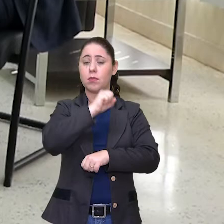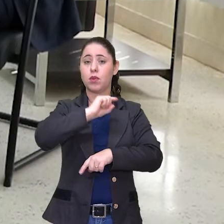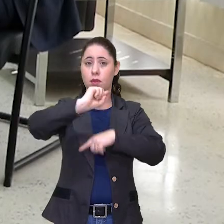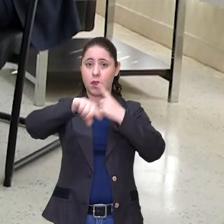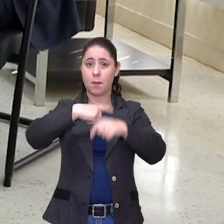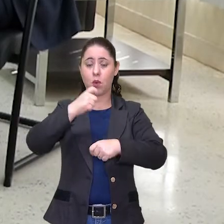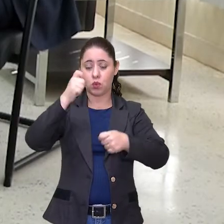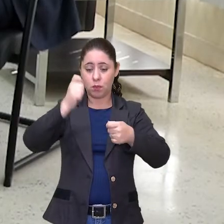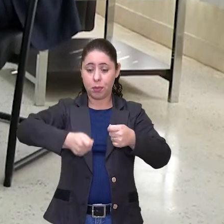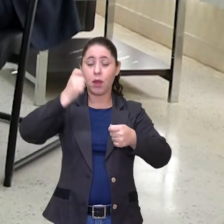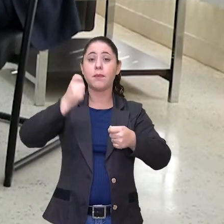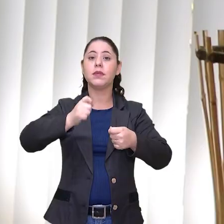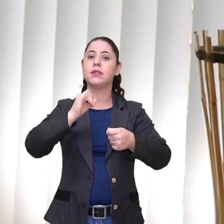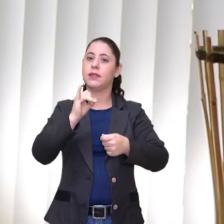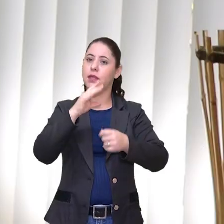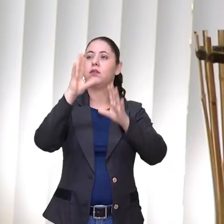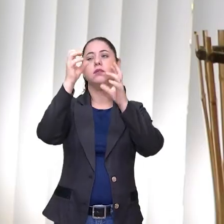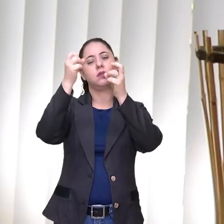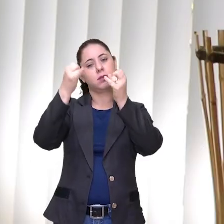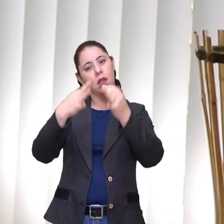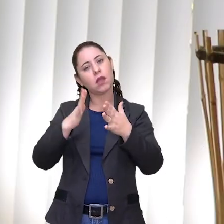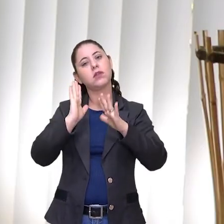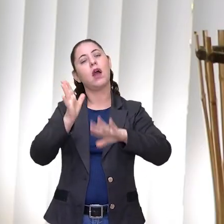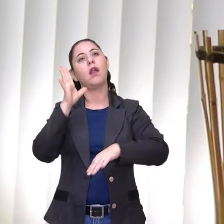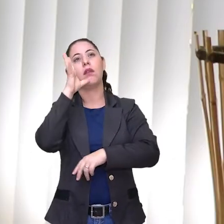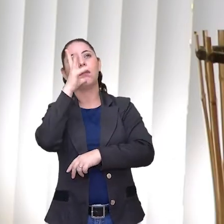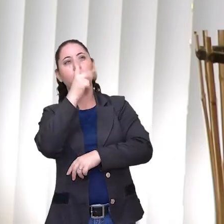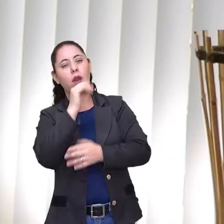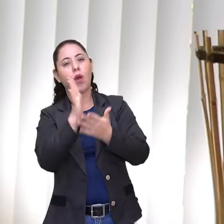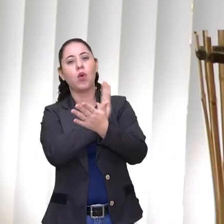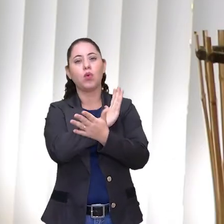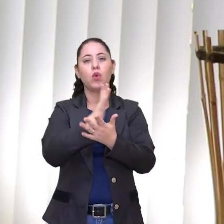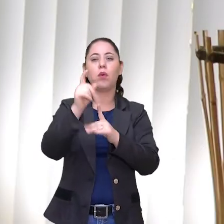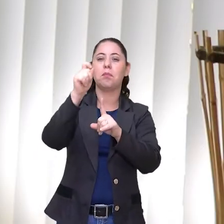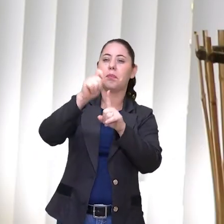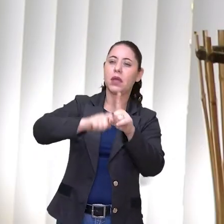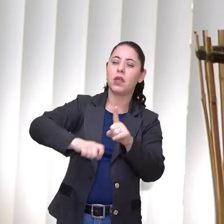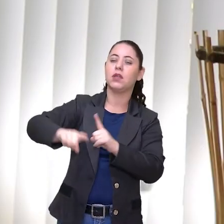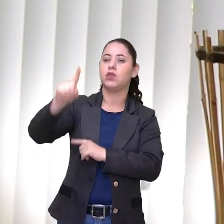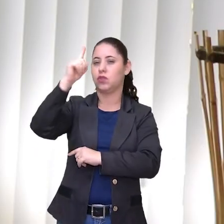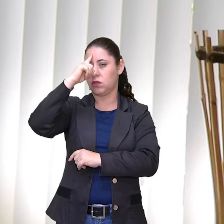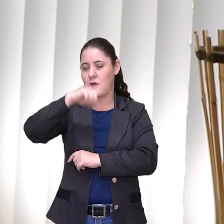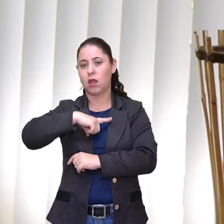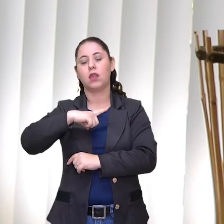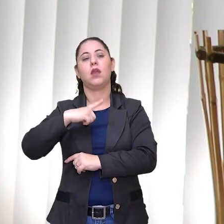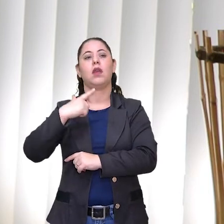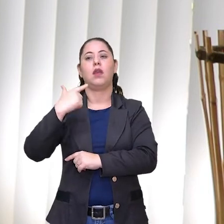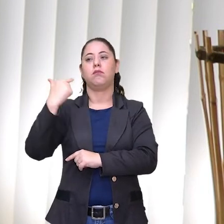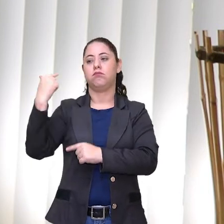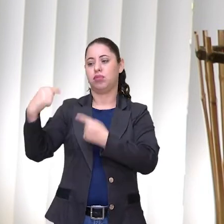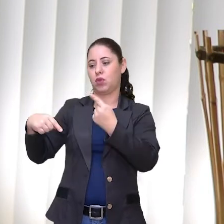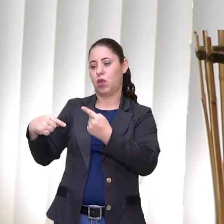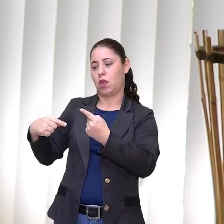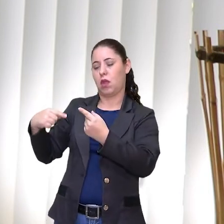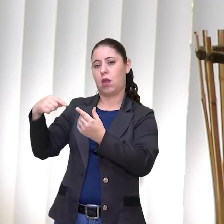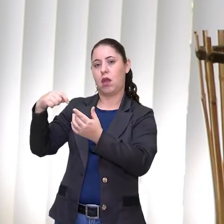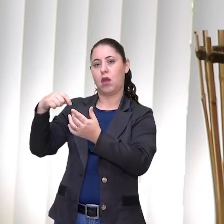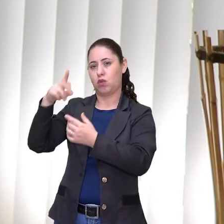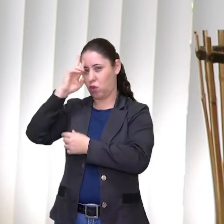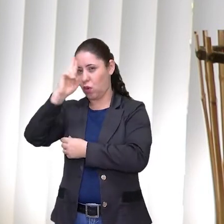é imediato após o leilão, salvo aquelas situações que eu mencionei que podem ocorrer de ter alguma oposição de